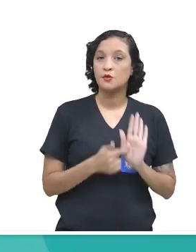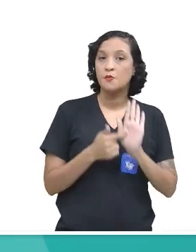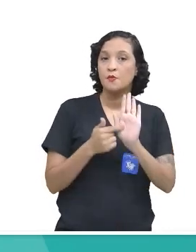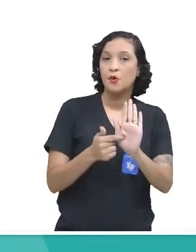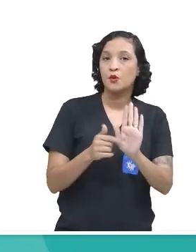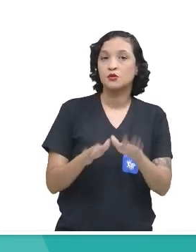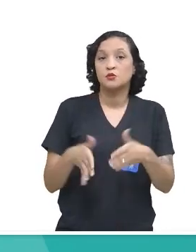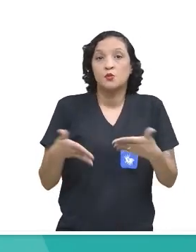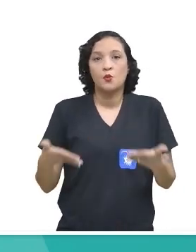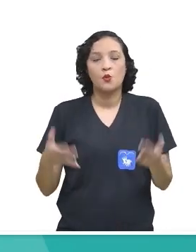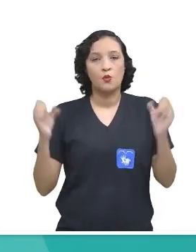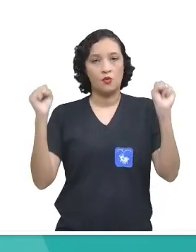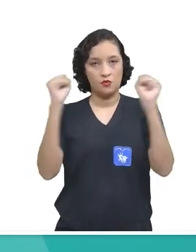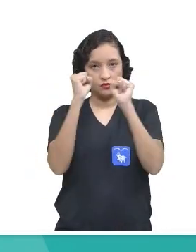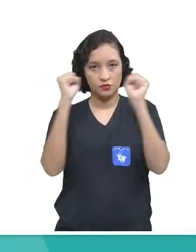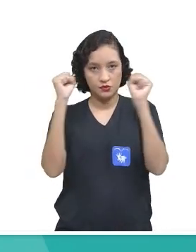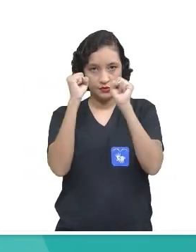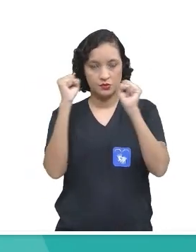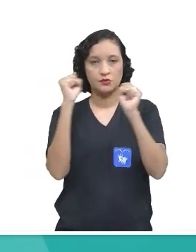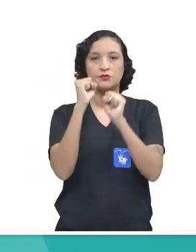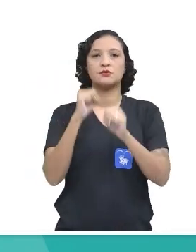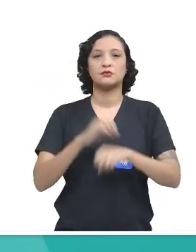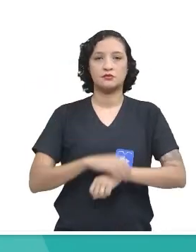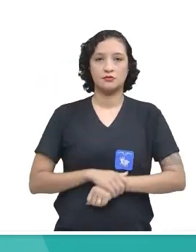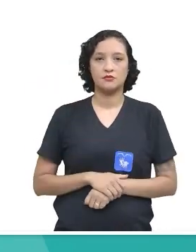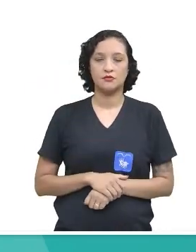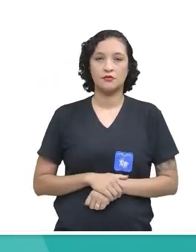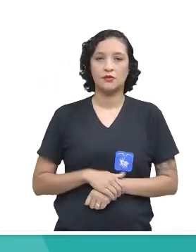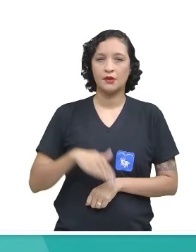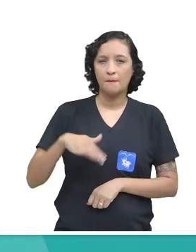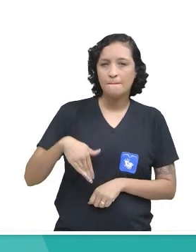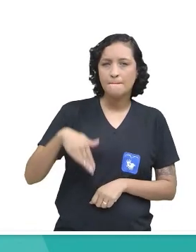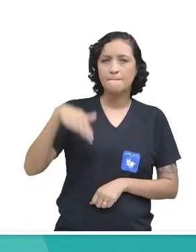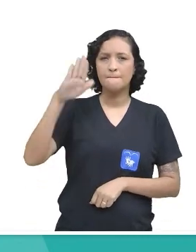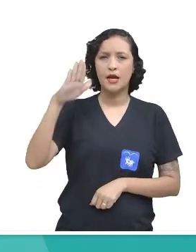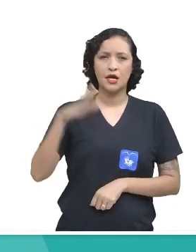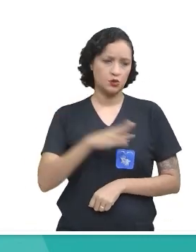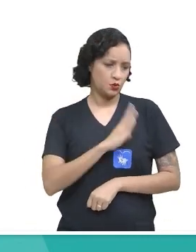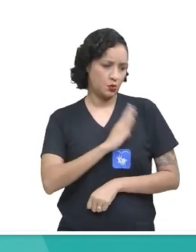nível de atividade física. Quanto mais o nosso coração